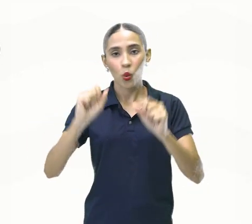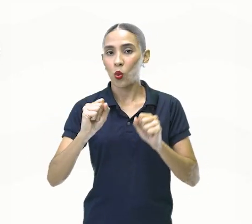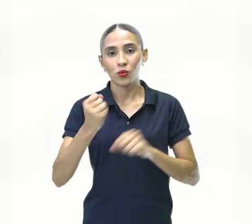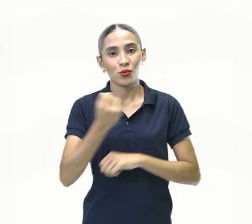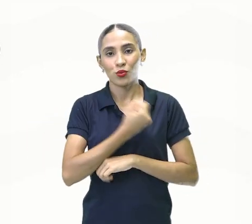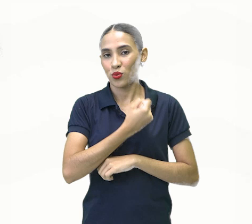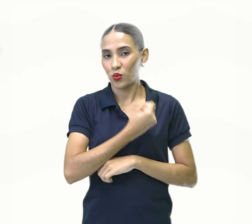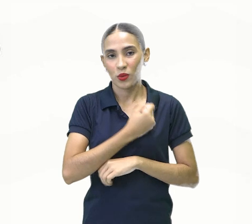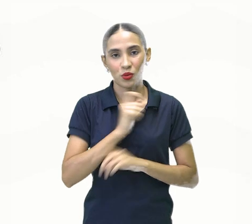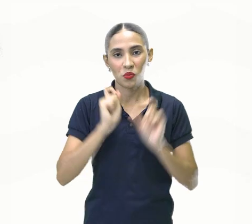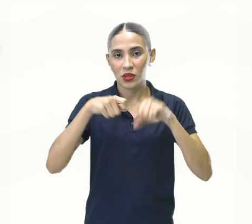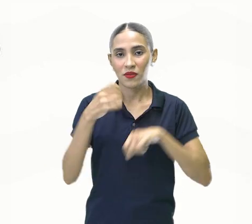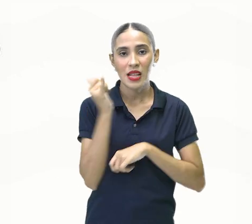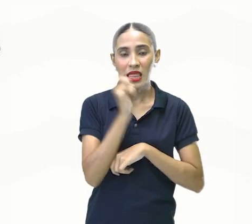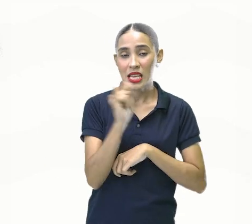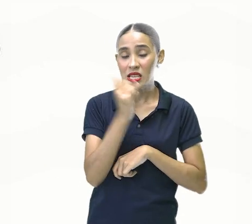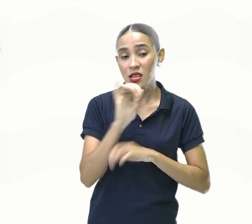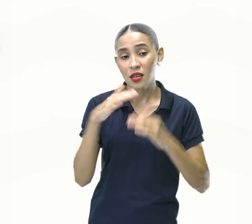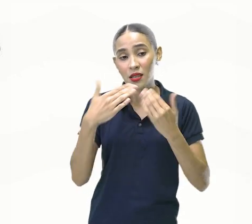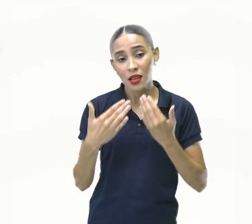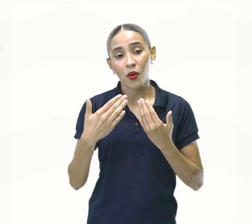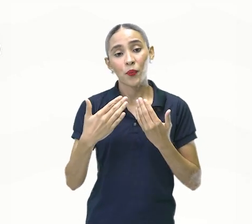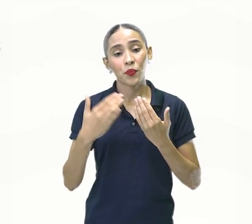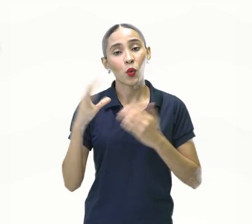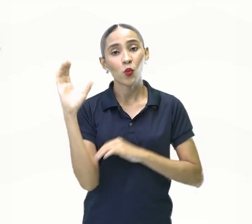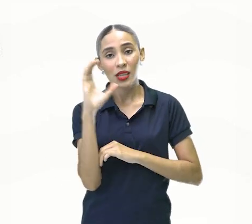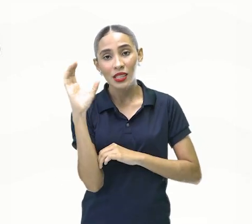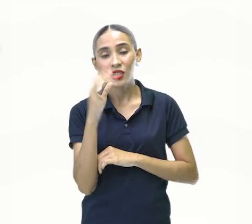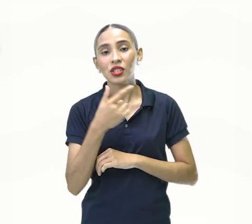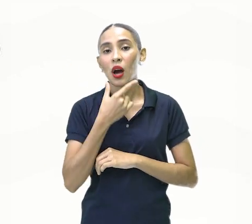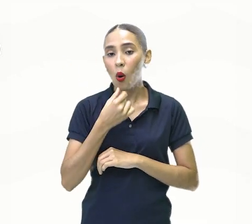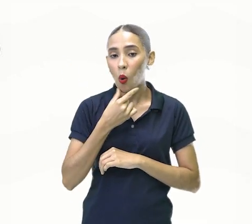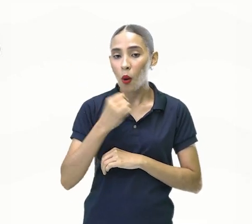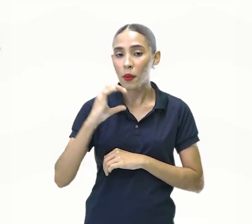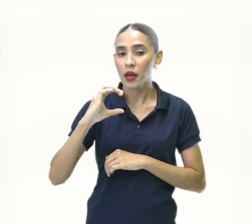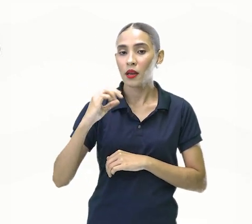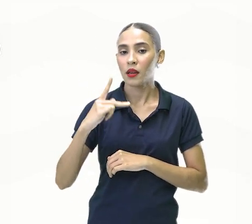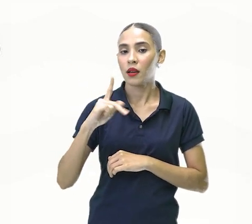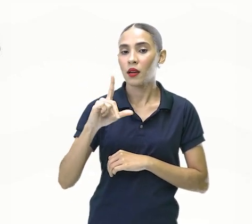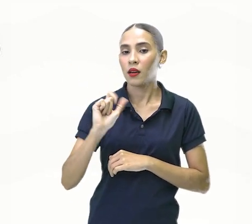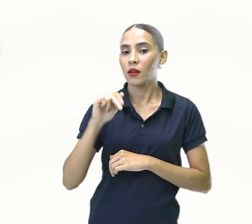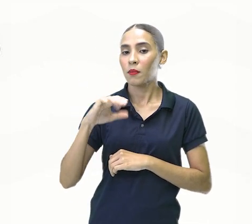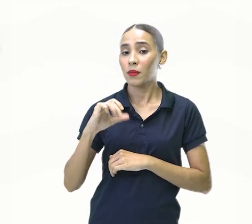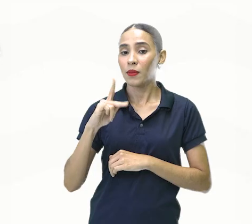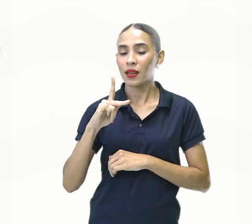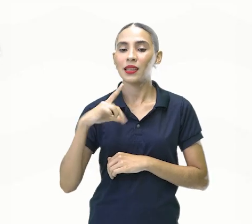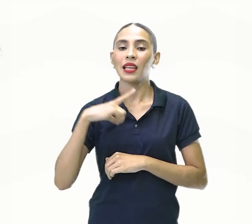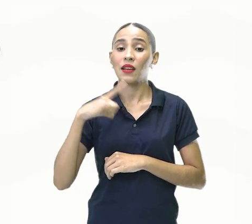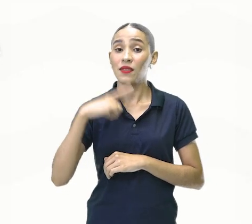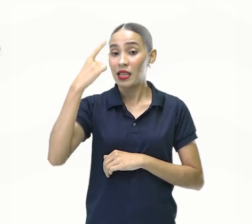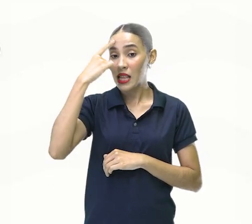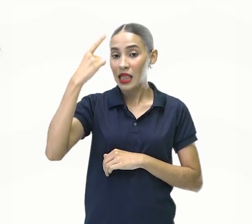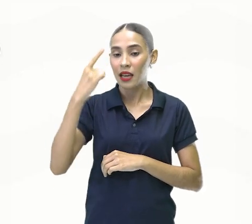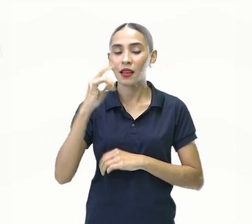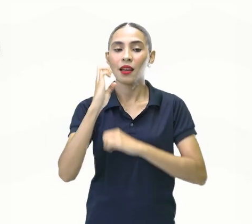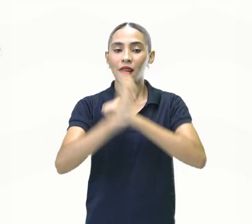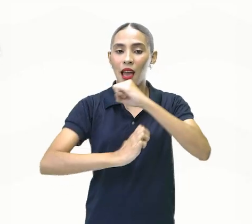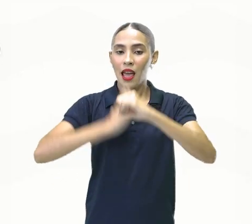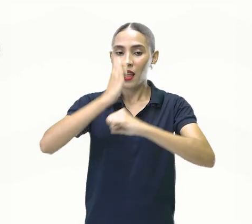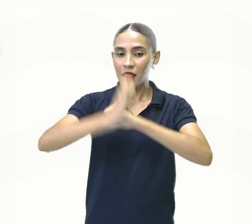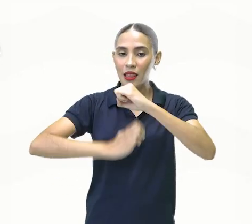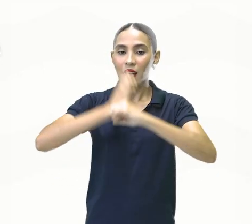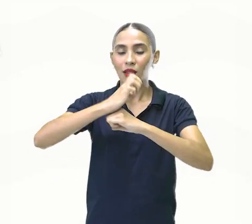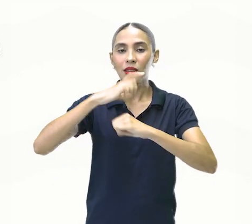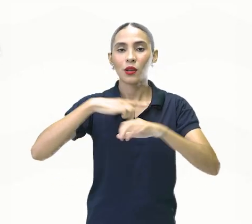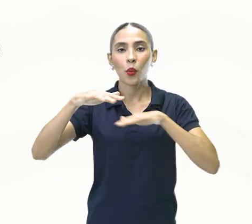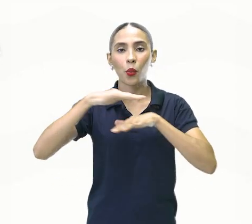são possíveis, então Planck teve a seguinte ideia. Um elétron oscilando com